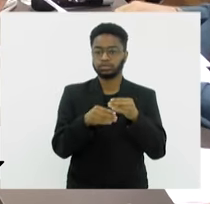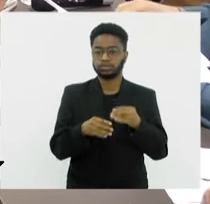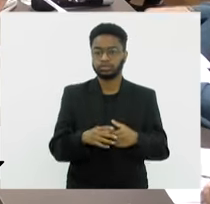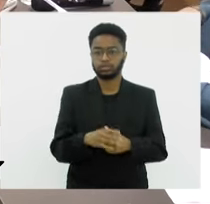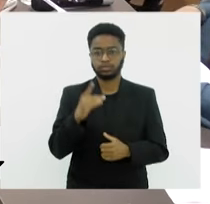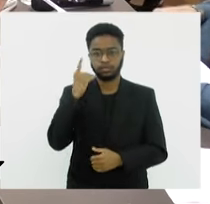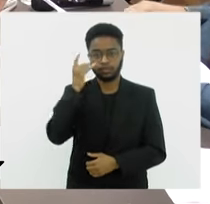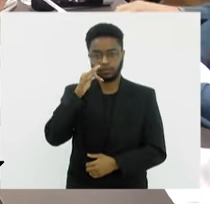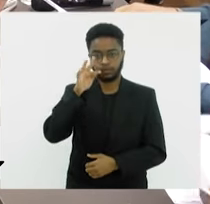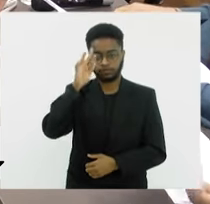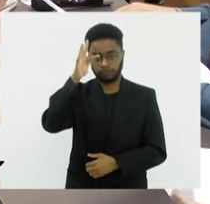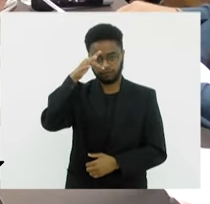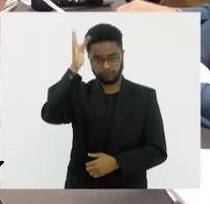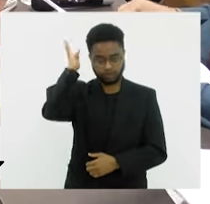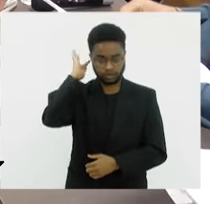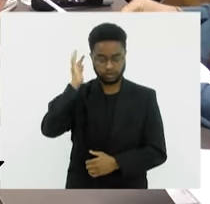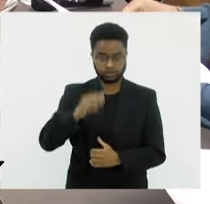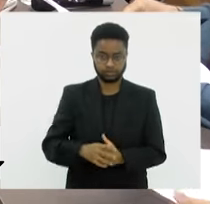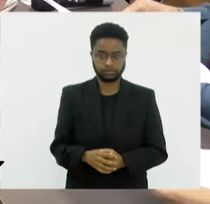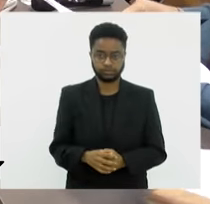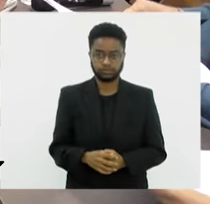Deputado Fred, para parecer.